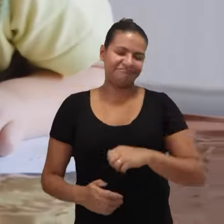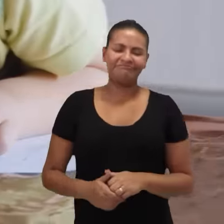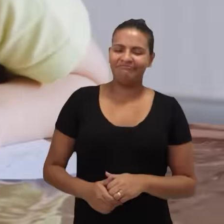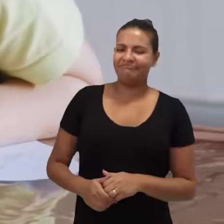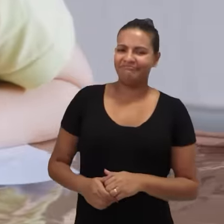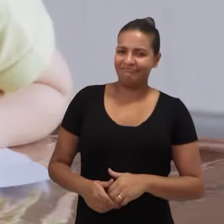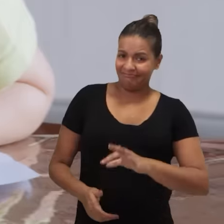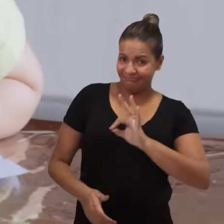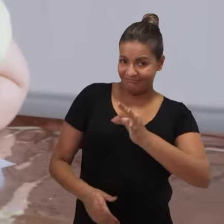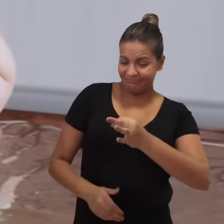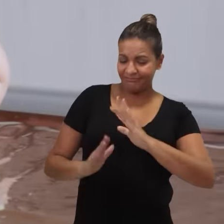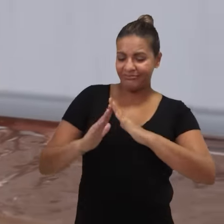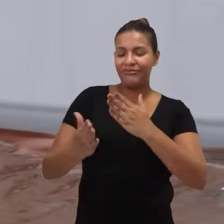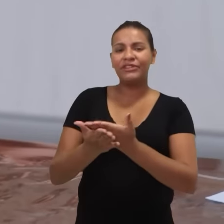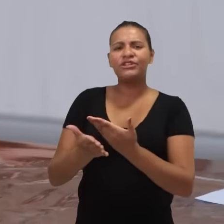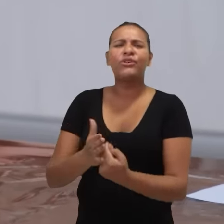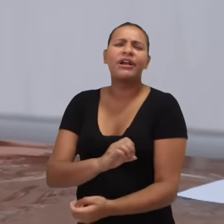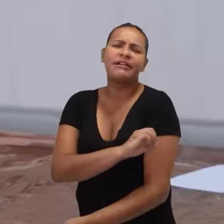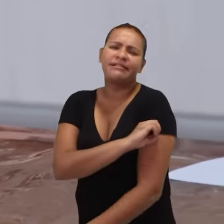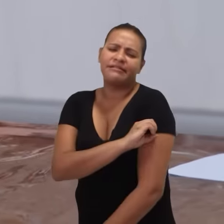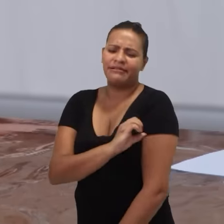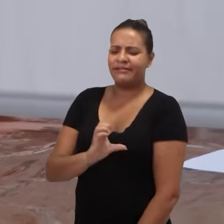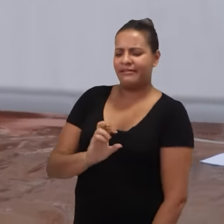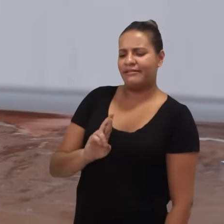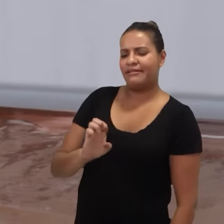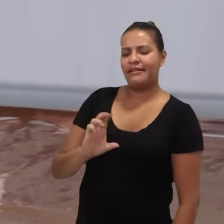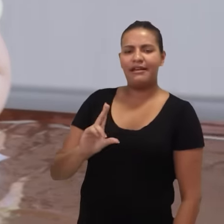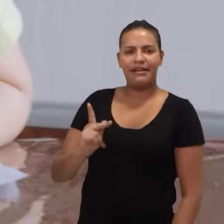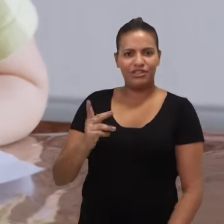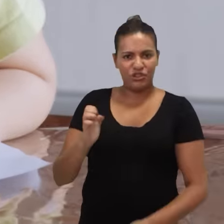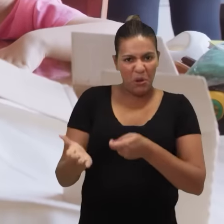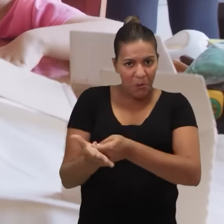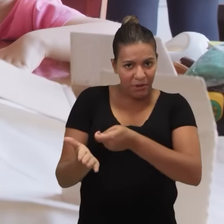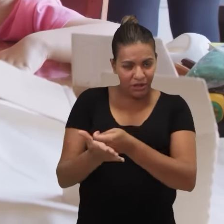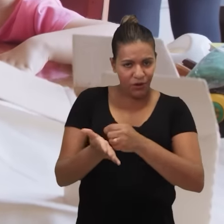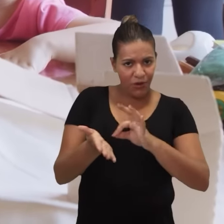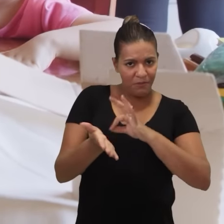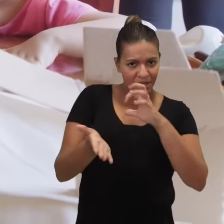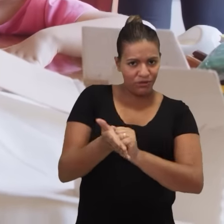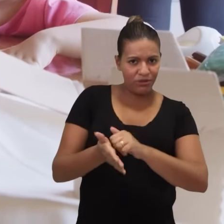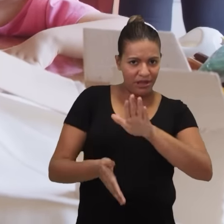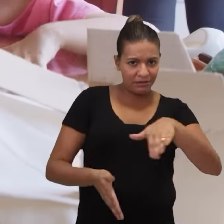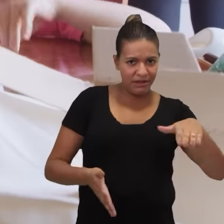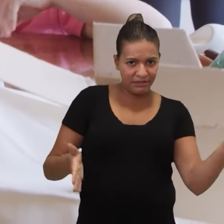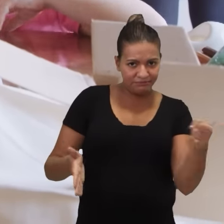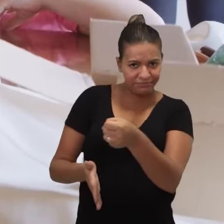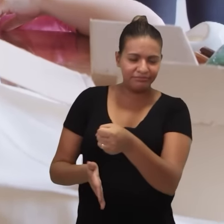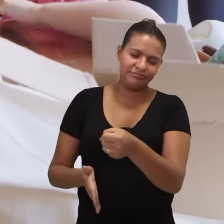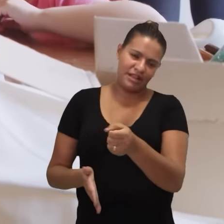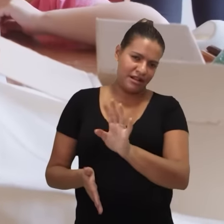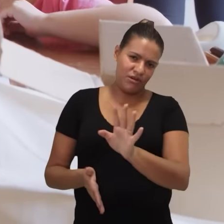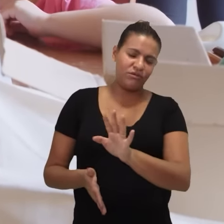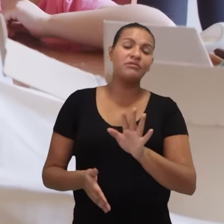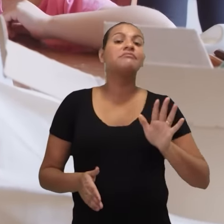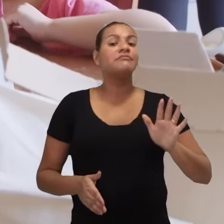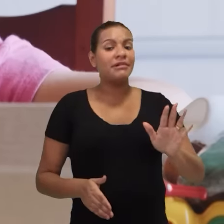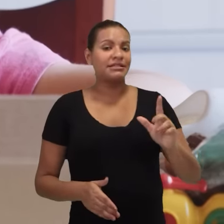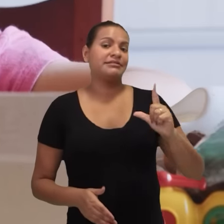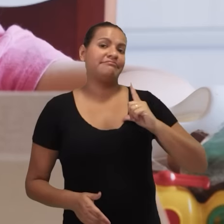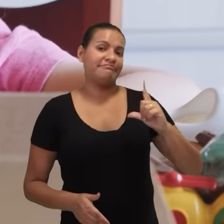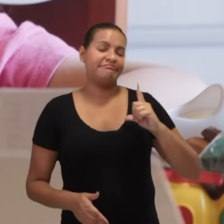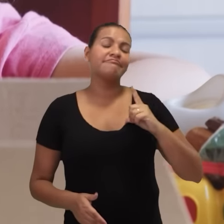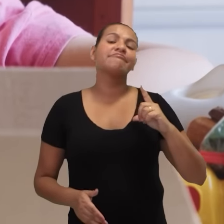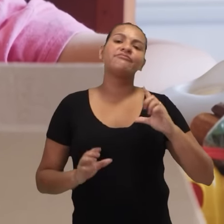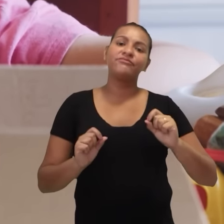Embora não seja obrigatório matricular as crianças nas creches, o Plano Nacional de Educação definiu a meta de pelo menos 50%